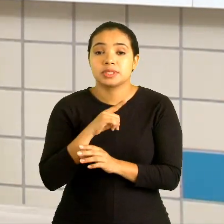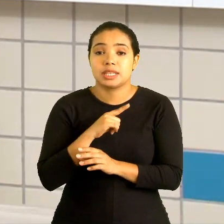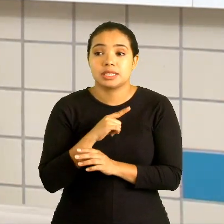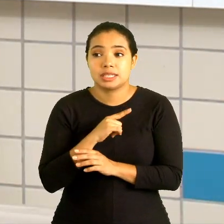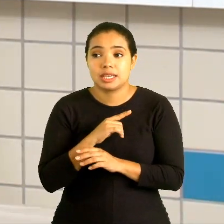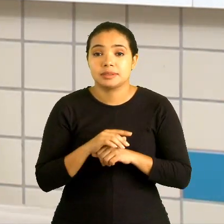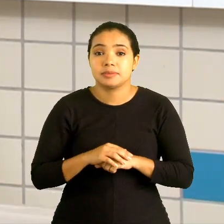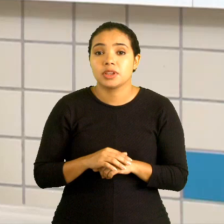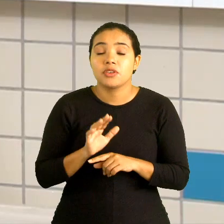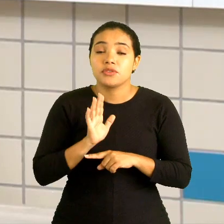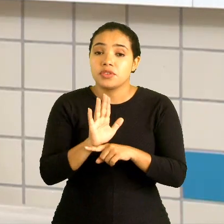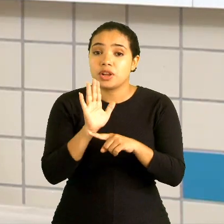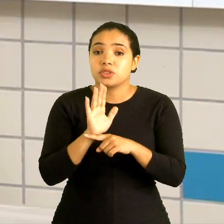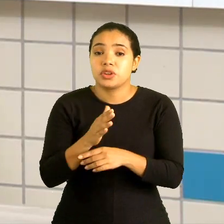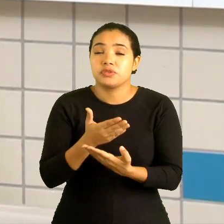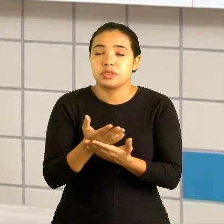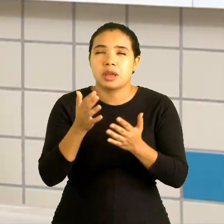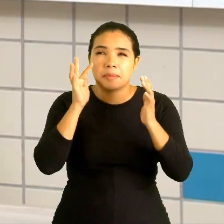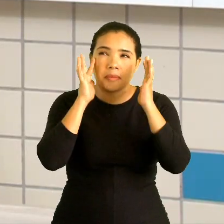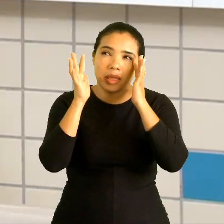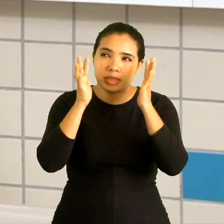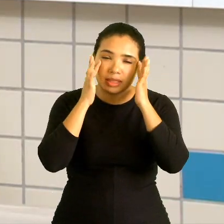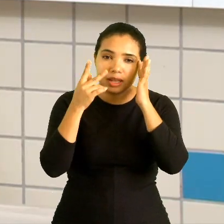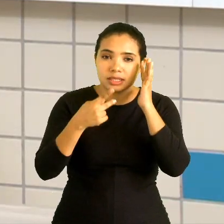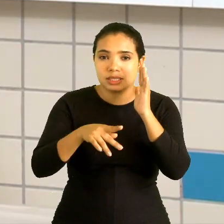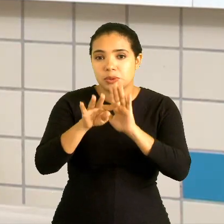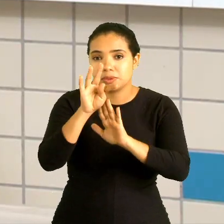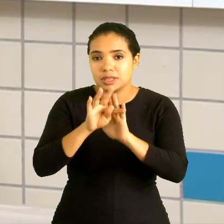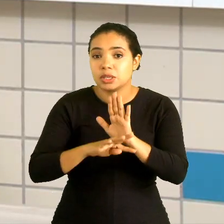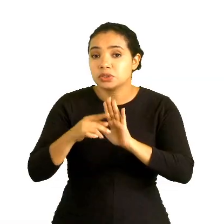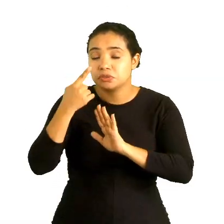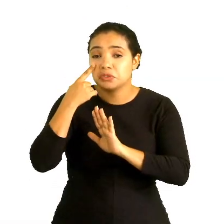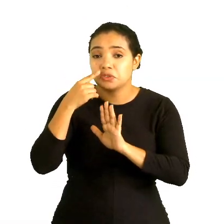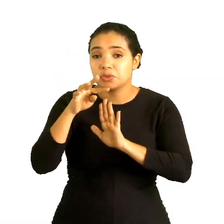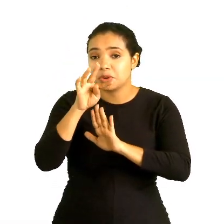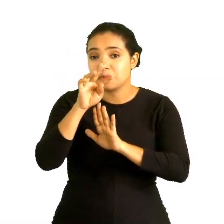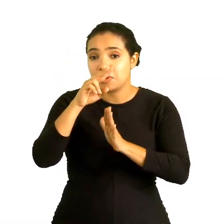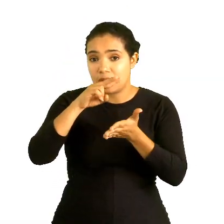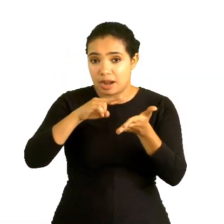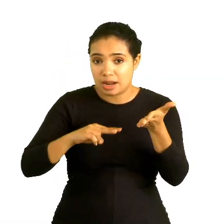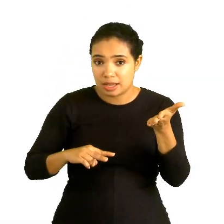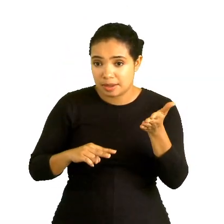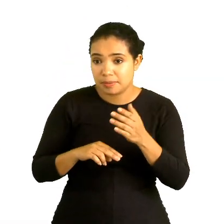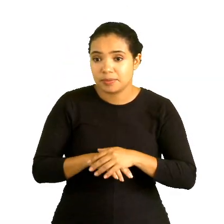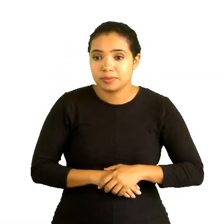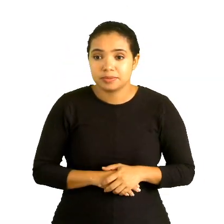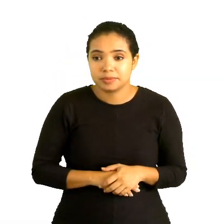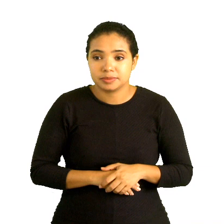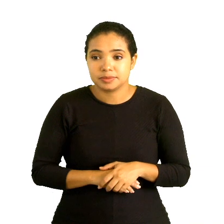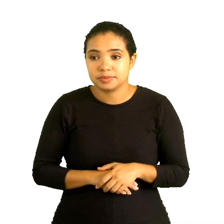E isso vai ajudar você a pensar em seu texto. Vamos ler?